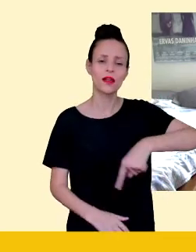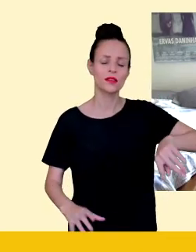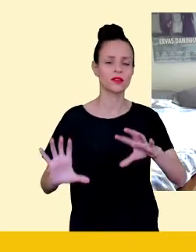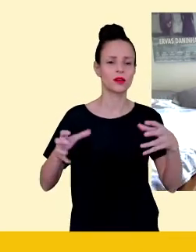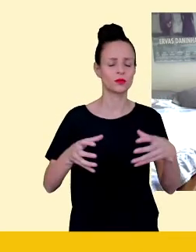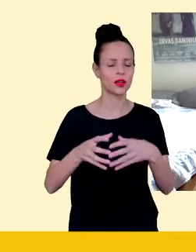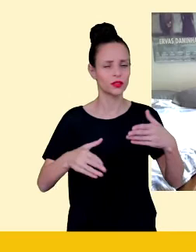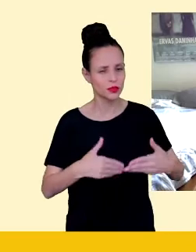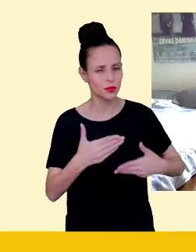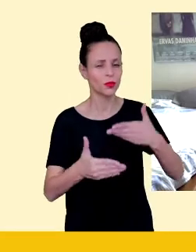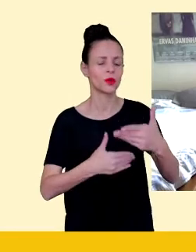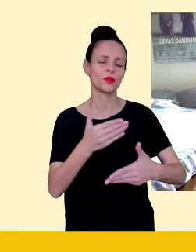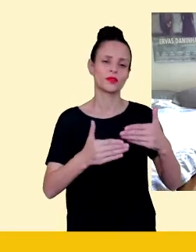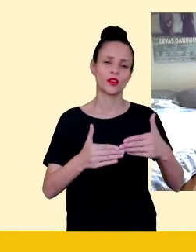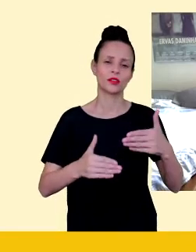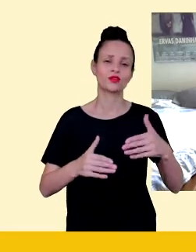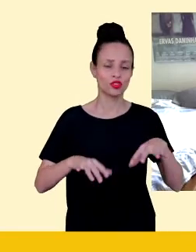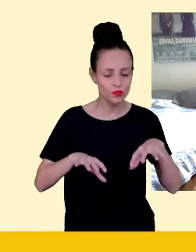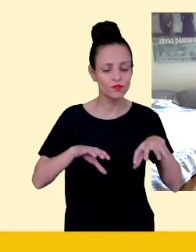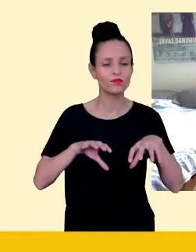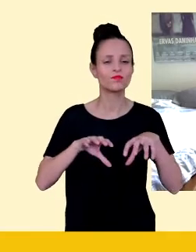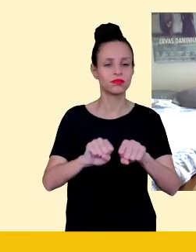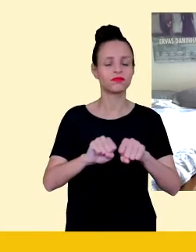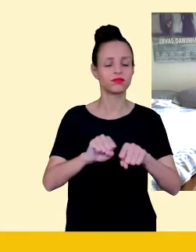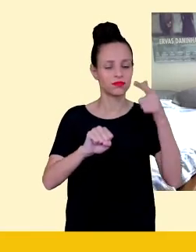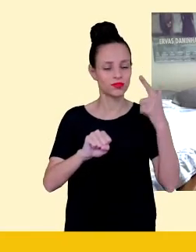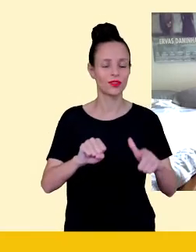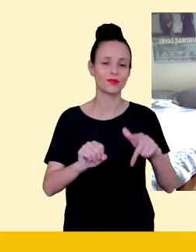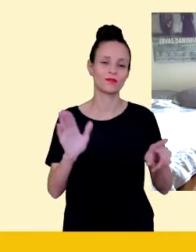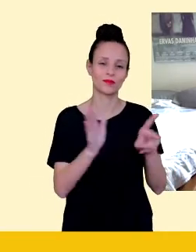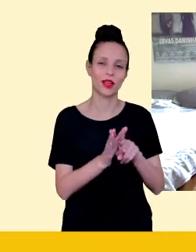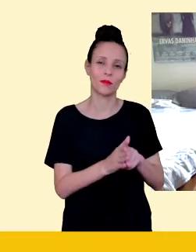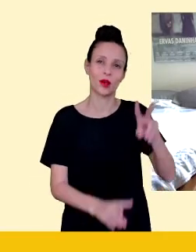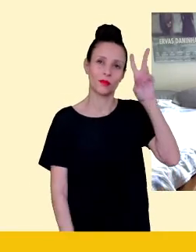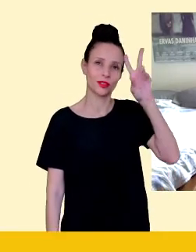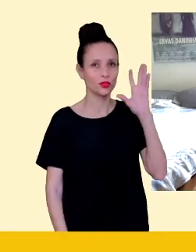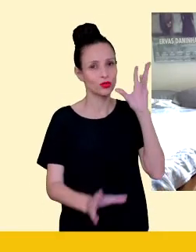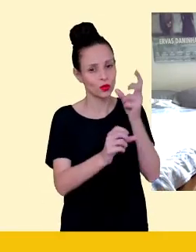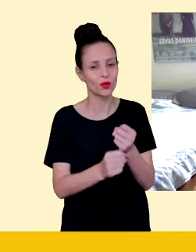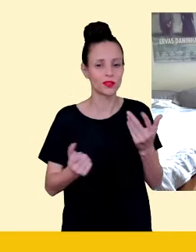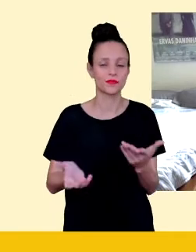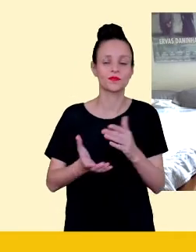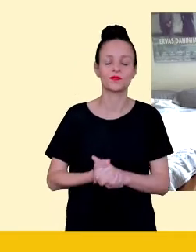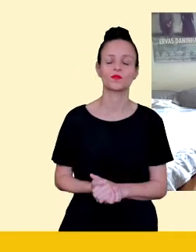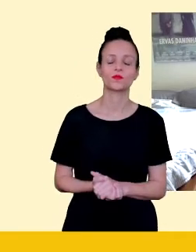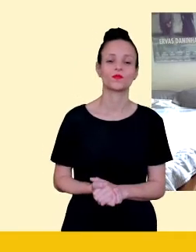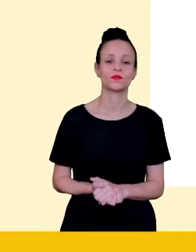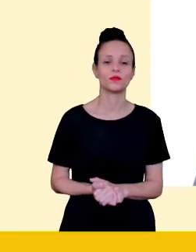comunidade mesmo, nesse processo de reapropriação da própria história, se é que a gente pode dizer assim, né?